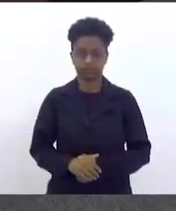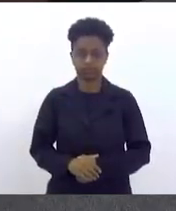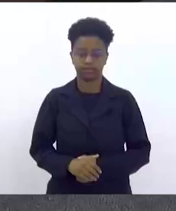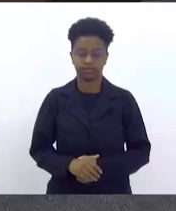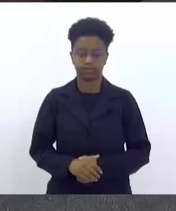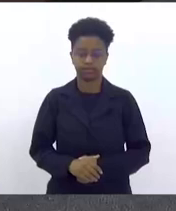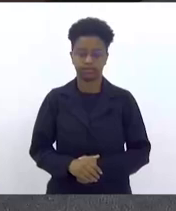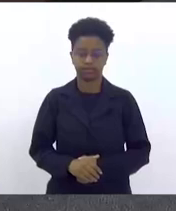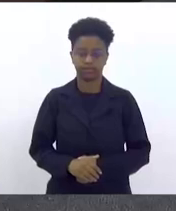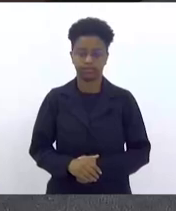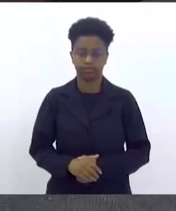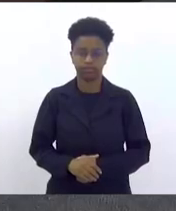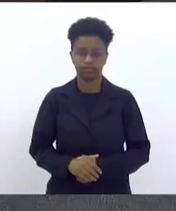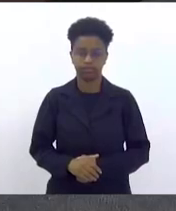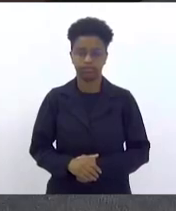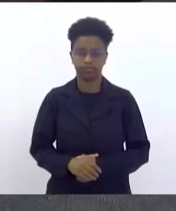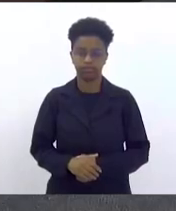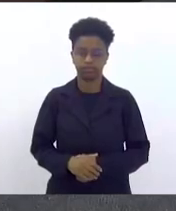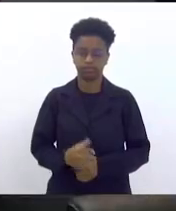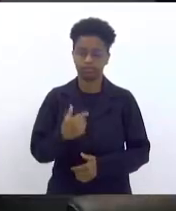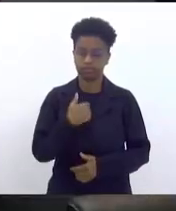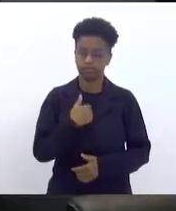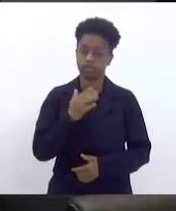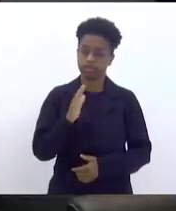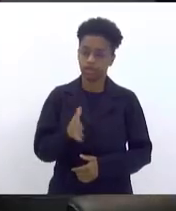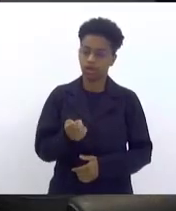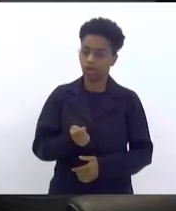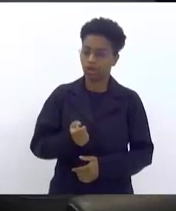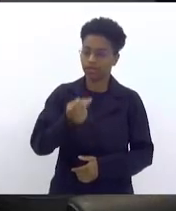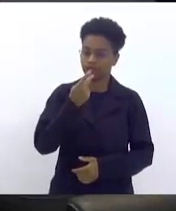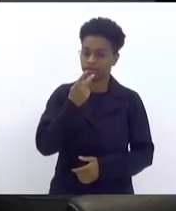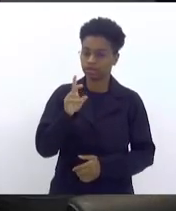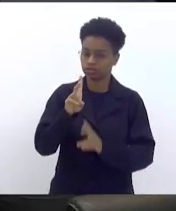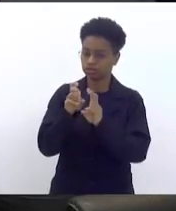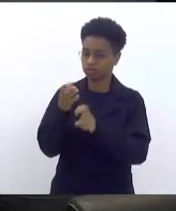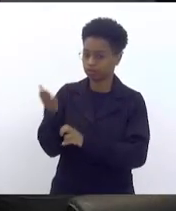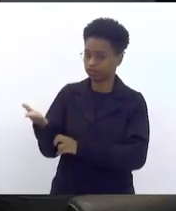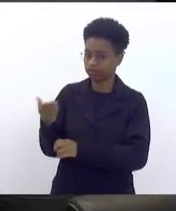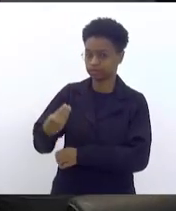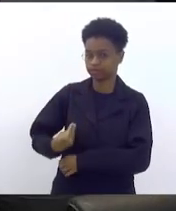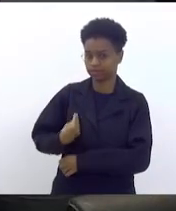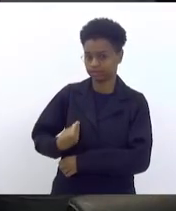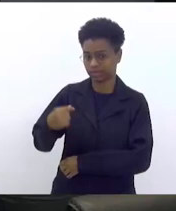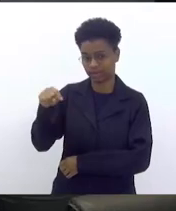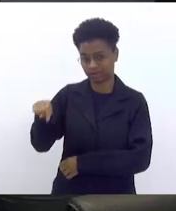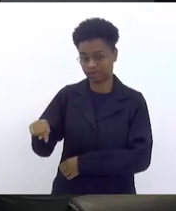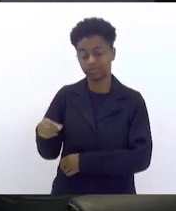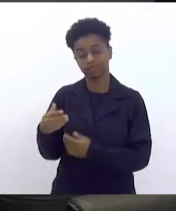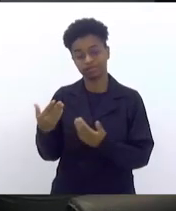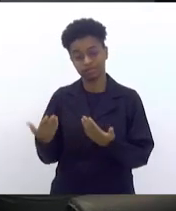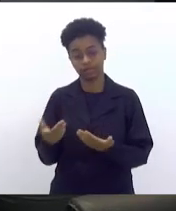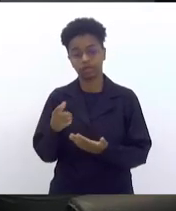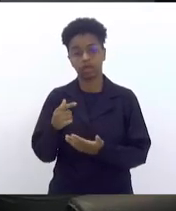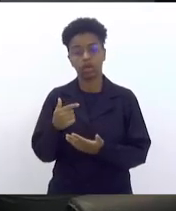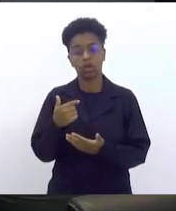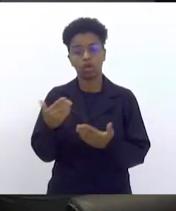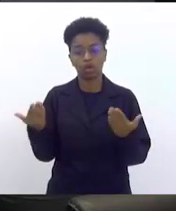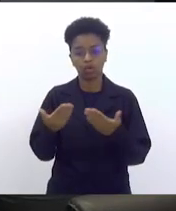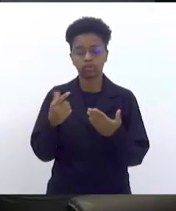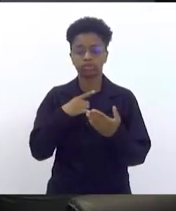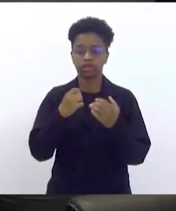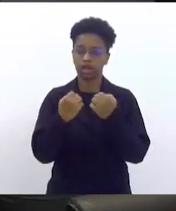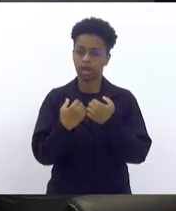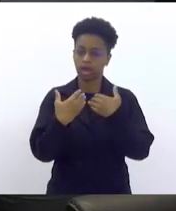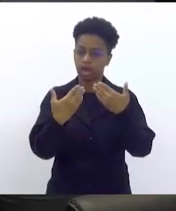já ia fazer menção da vossa excelência no nosso plenário Lúcio Costa aqui a qual nós temos hoje é essa audiência